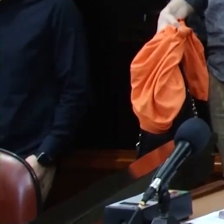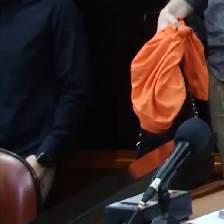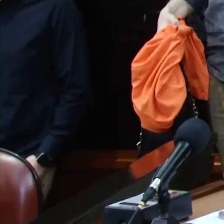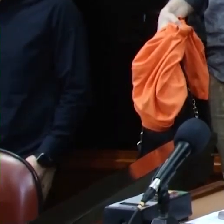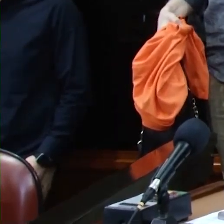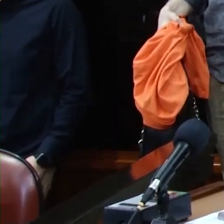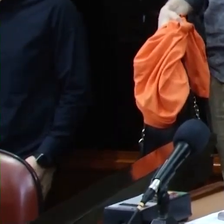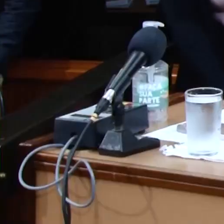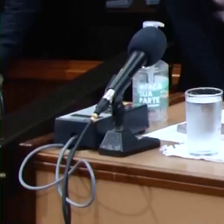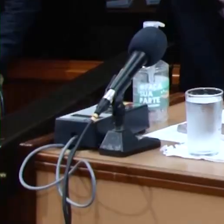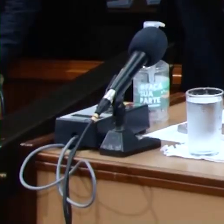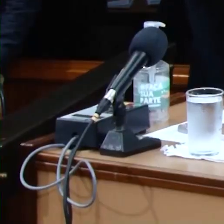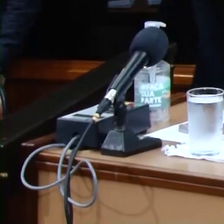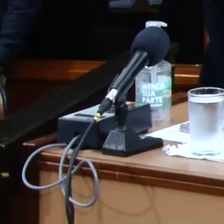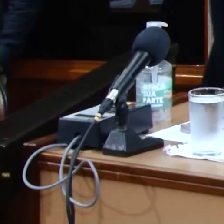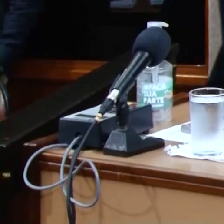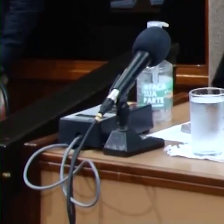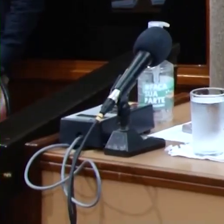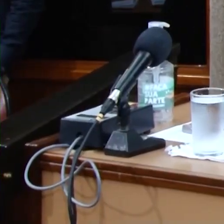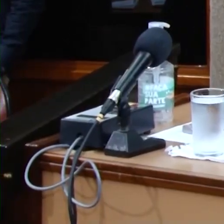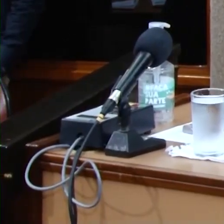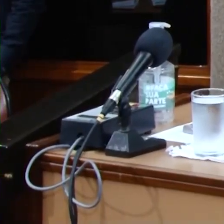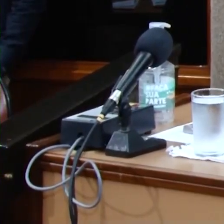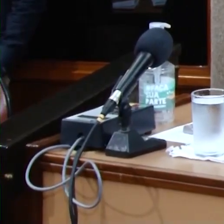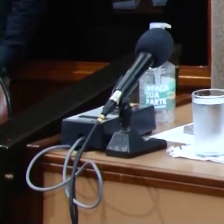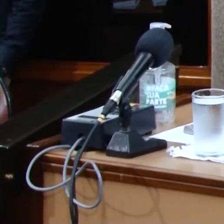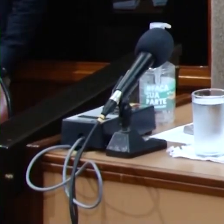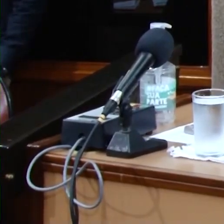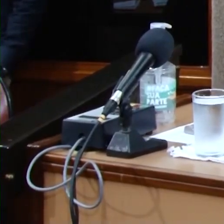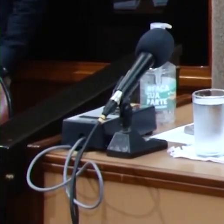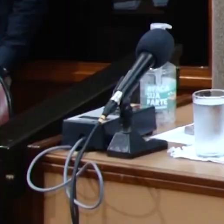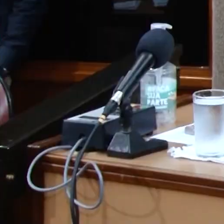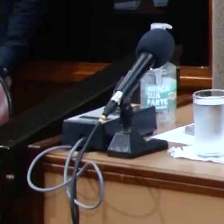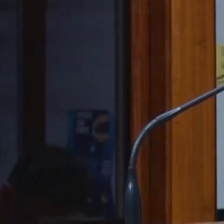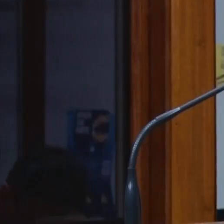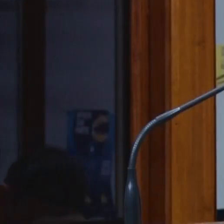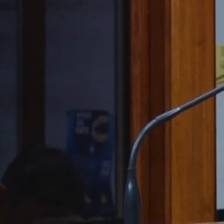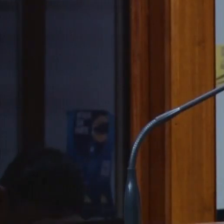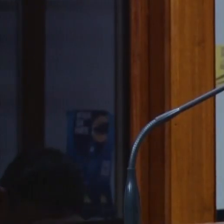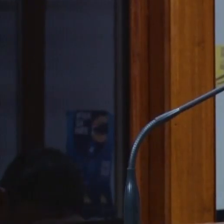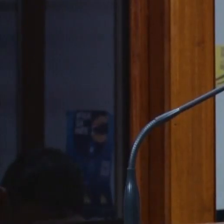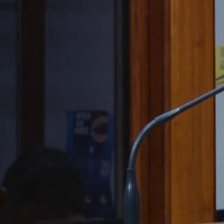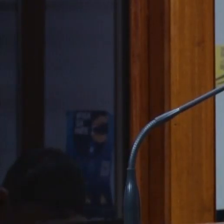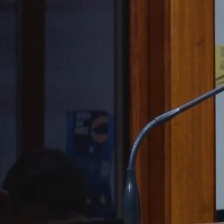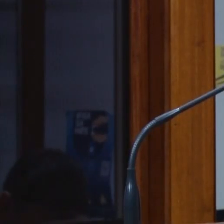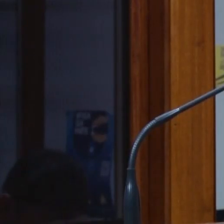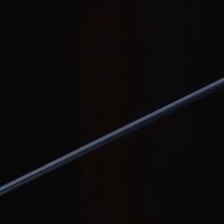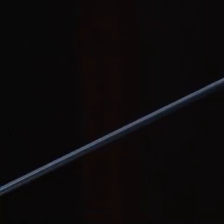mais global. Então eu acho que é muito importante as duas forças estarem juntas.